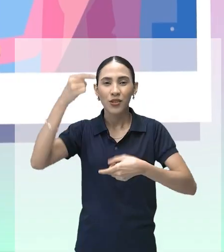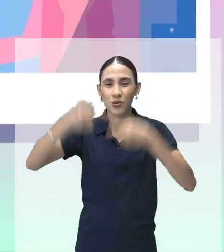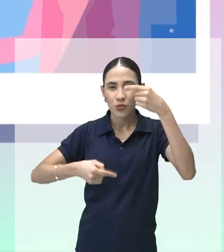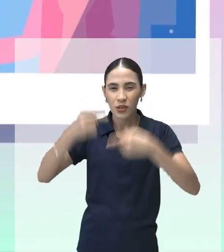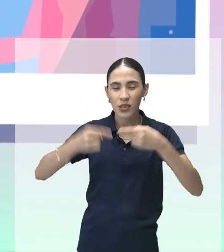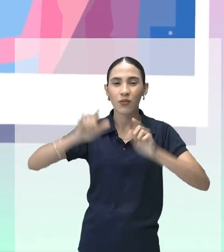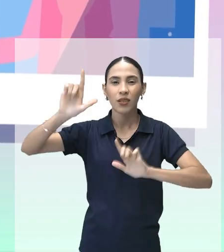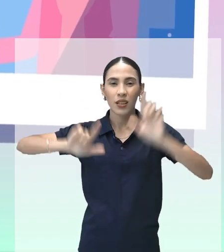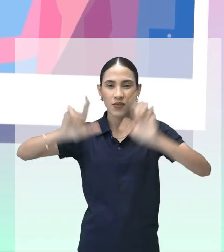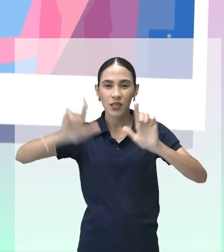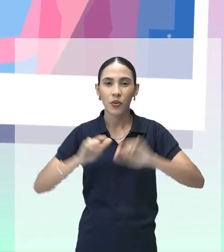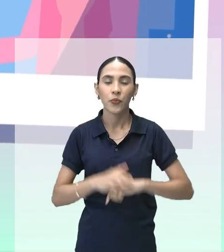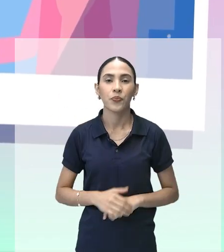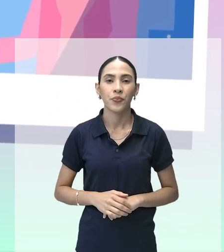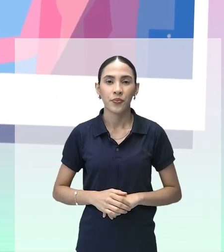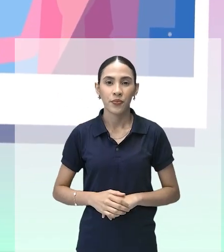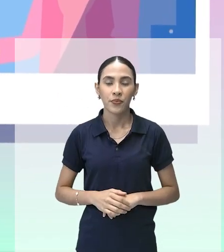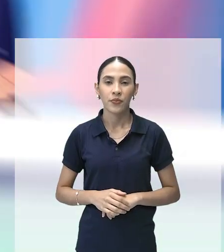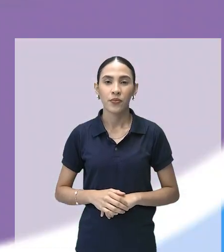televisão.